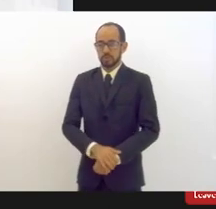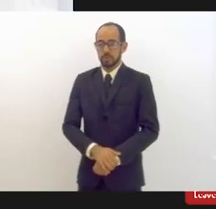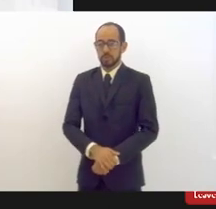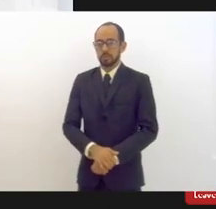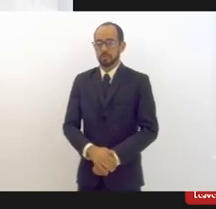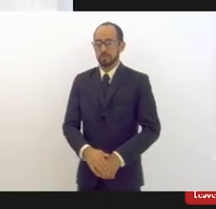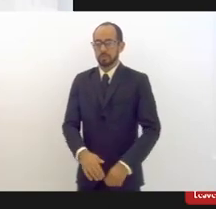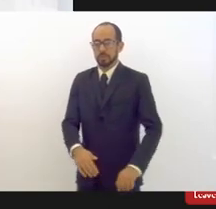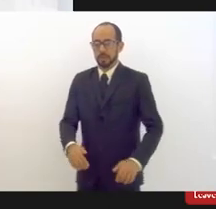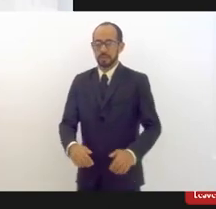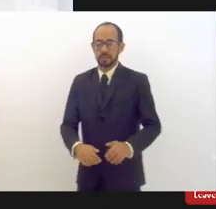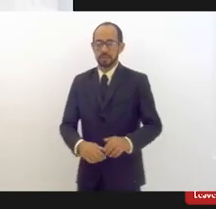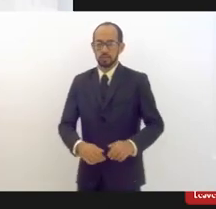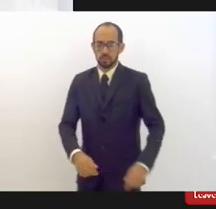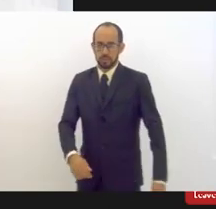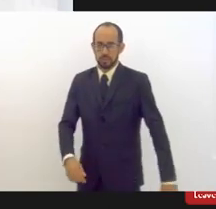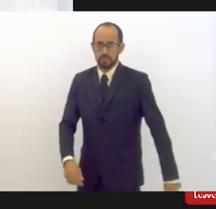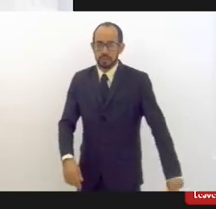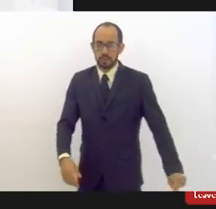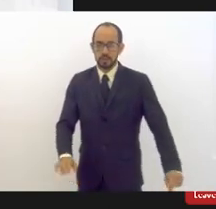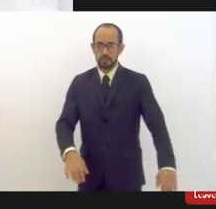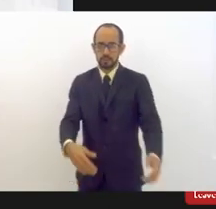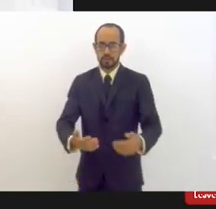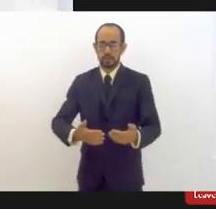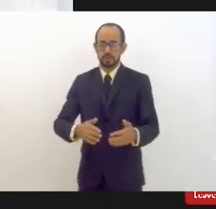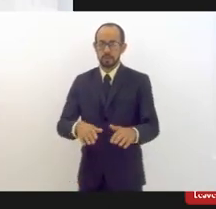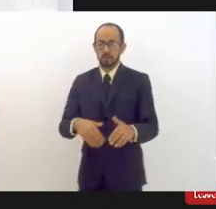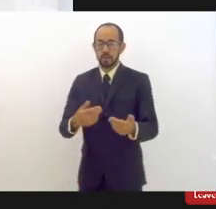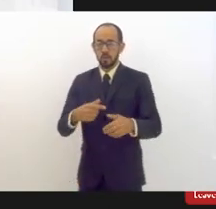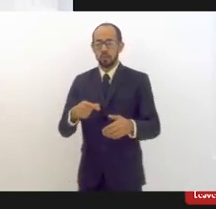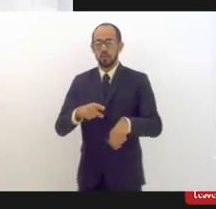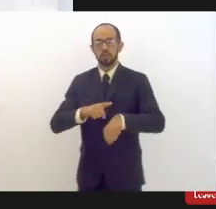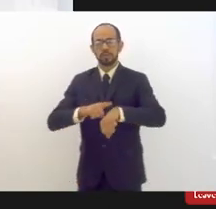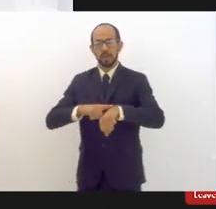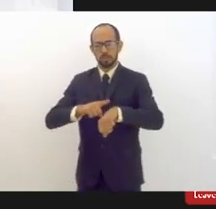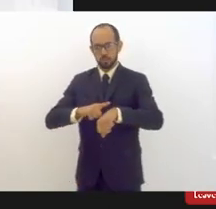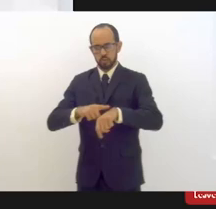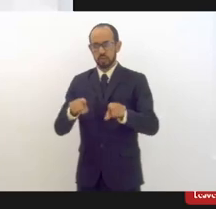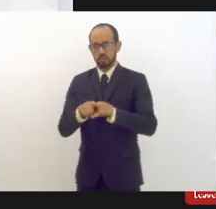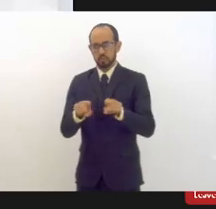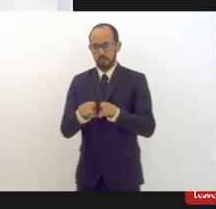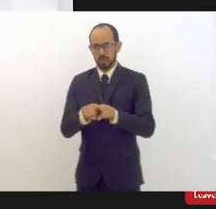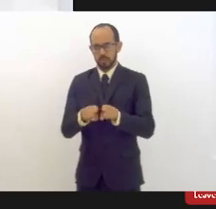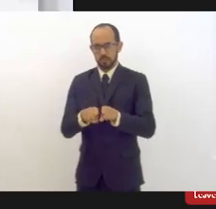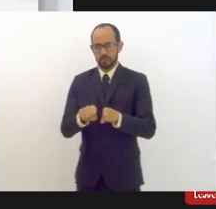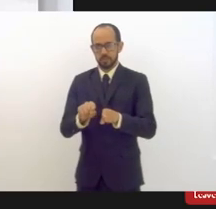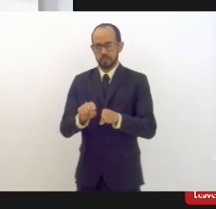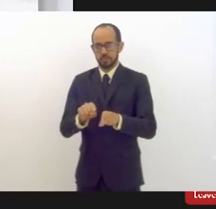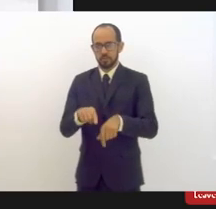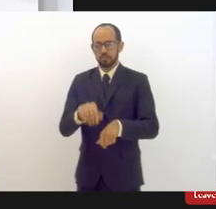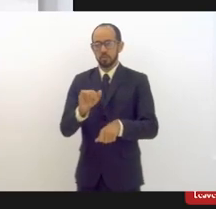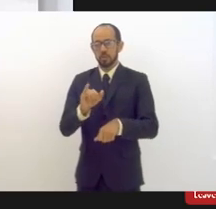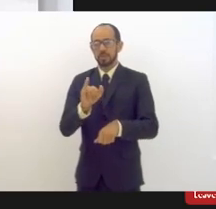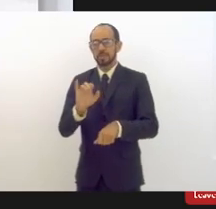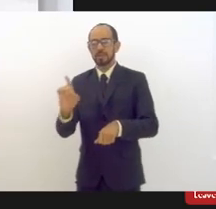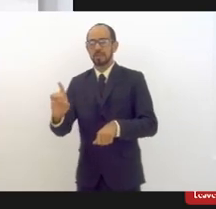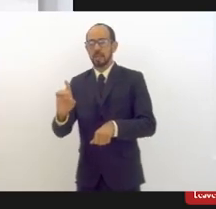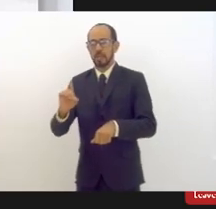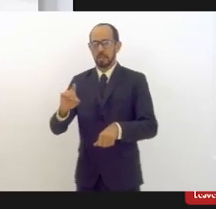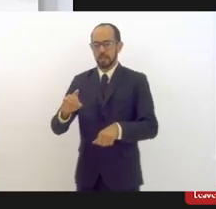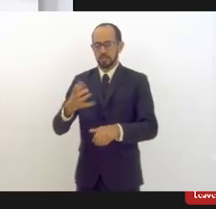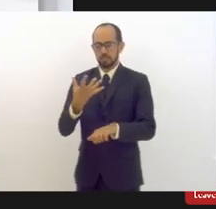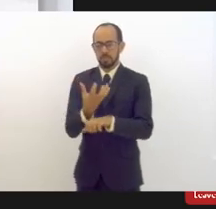por cargo, né, e carga horária, por ID funcional, são